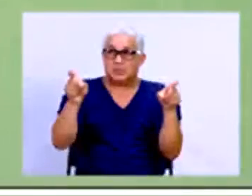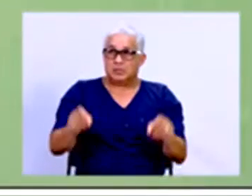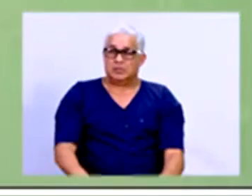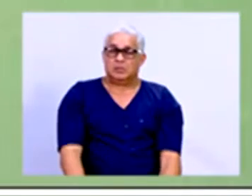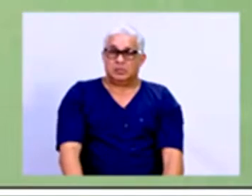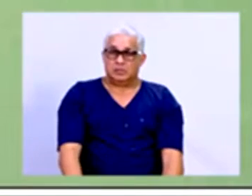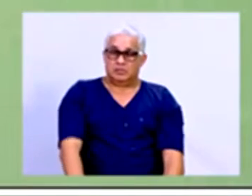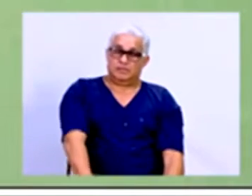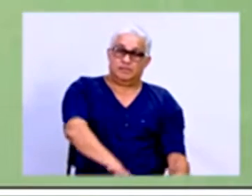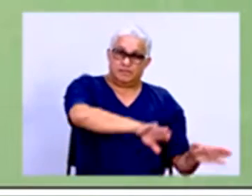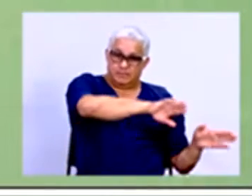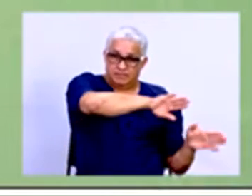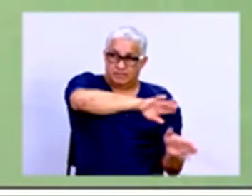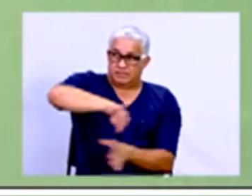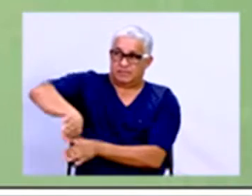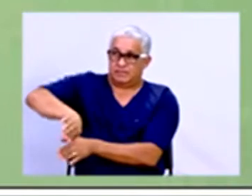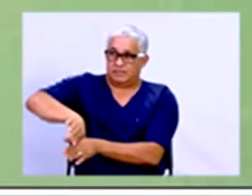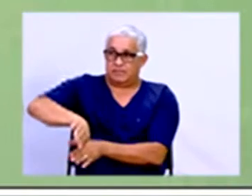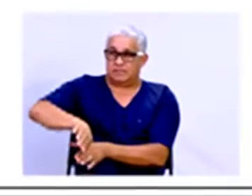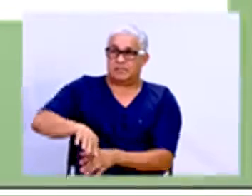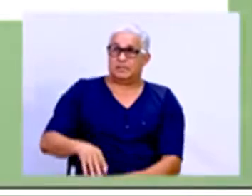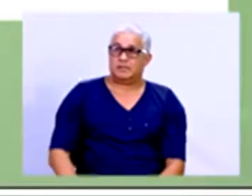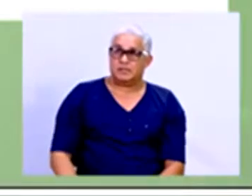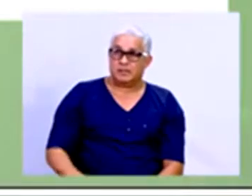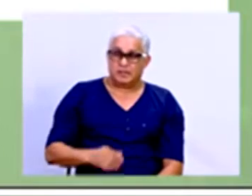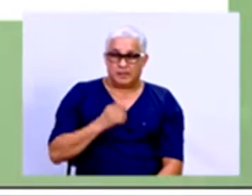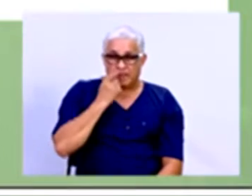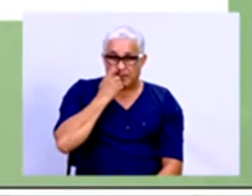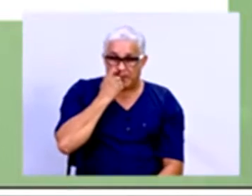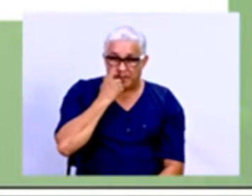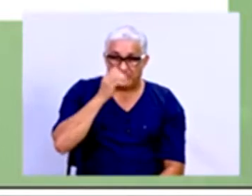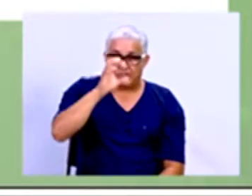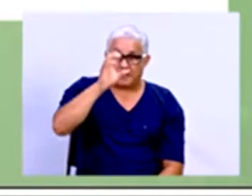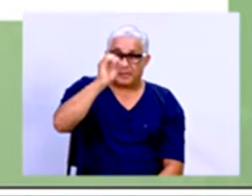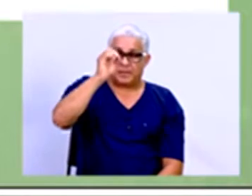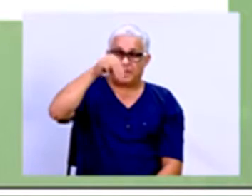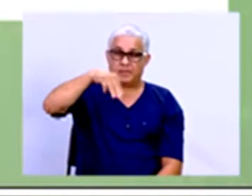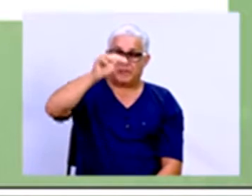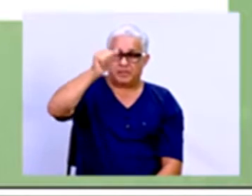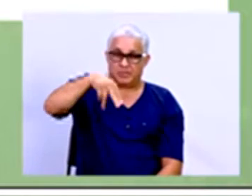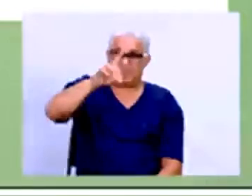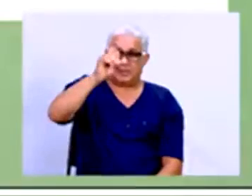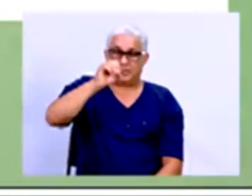Bom, para a gente executar o comando aqui, a gente preparou um comando